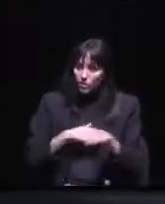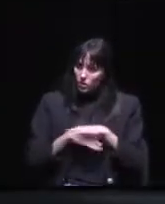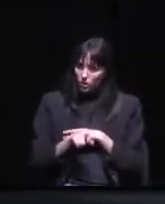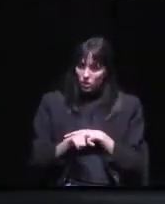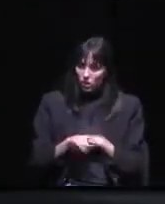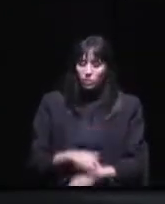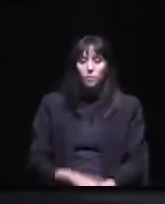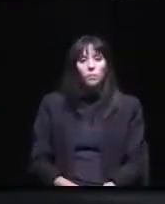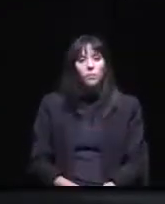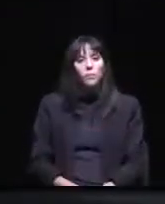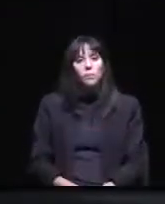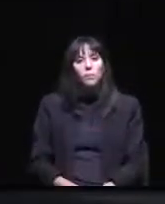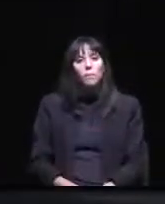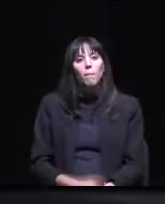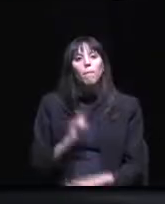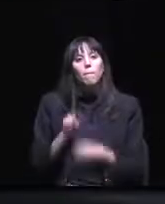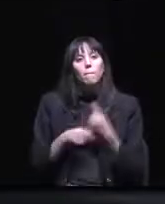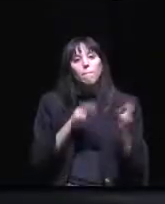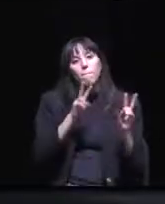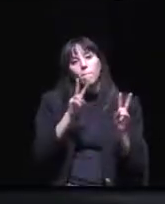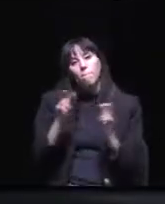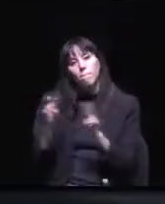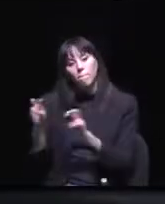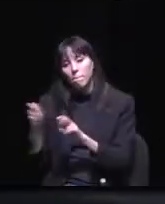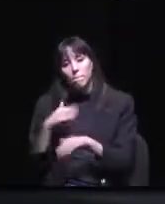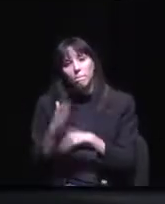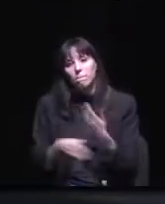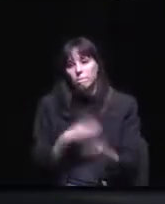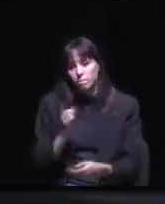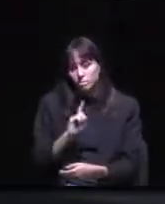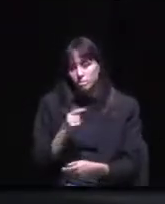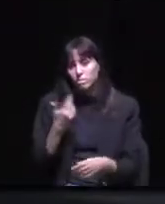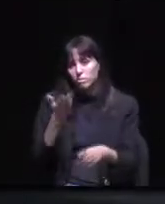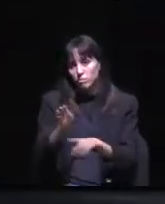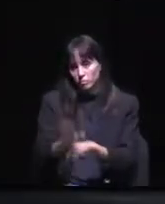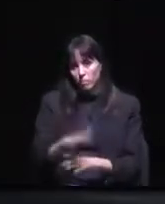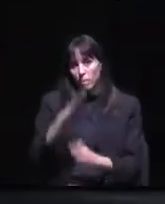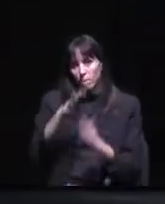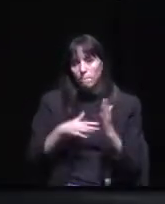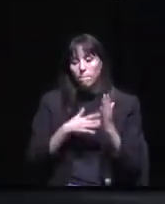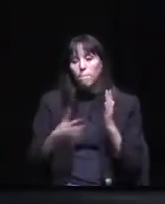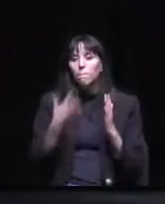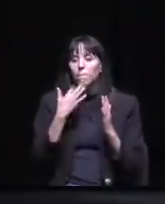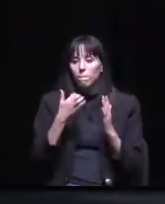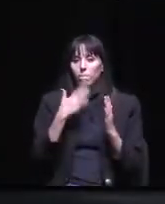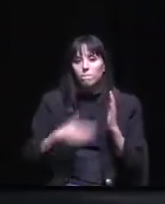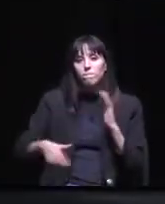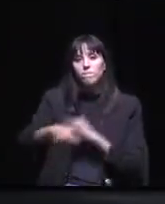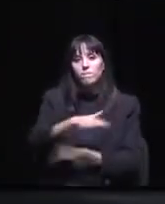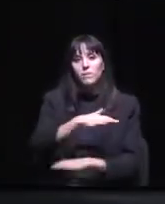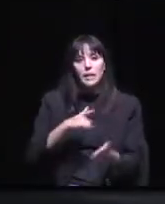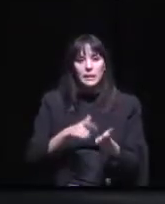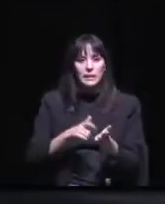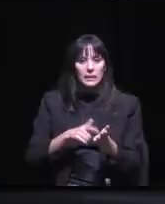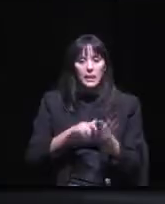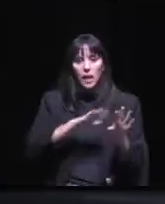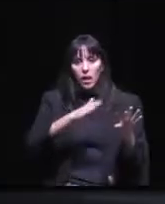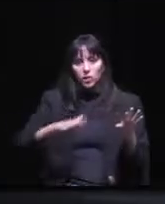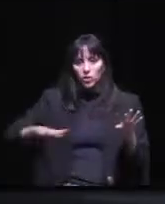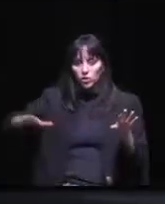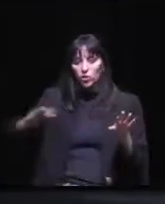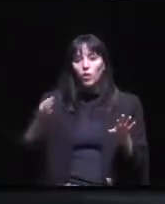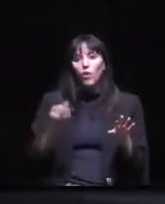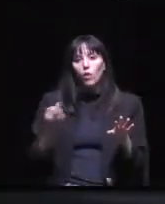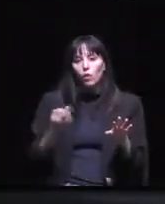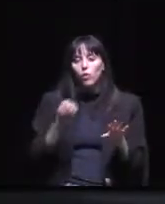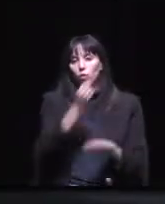E depois há outros assuntos que simplesmente não avançam. Damos o exemplo do plano de salvaguarda da tapada das necessidades, da revisão do